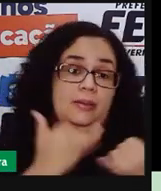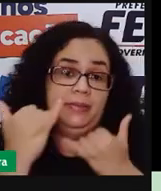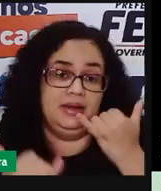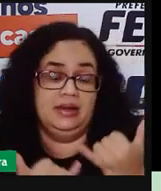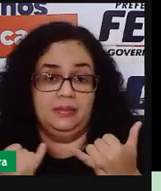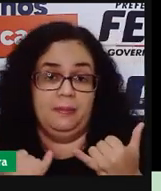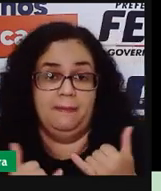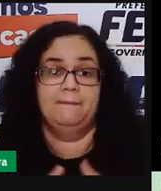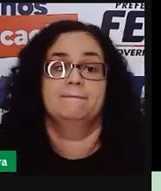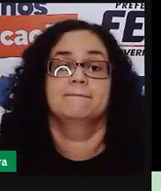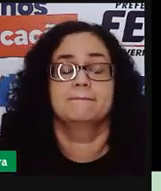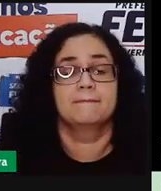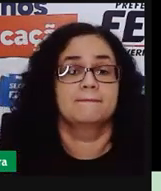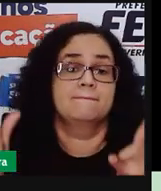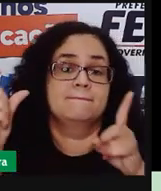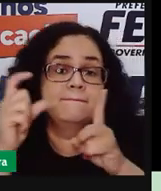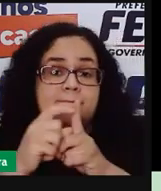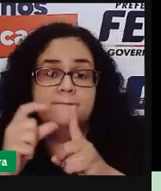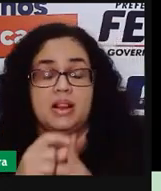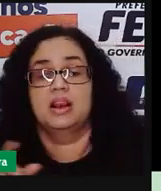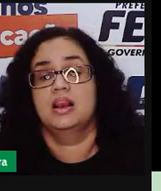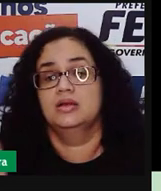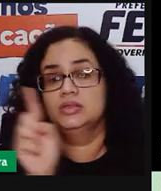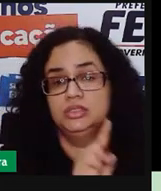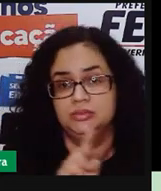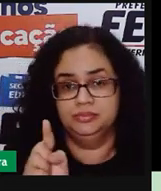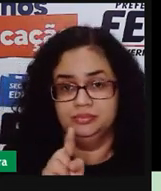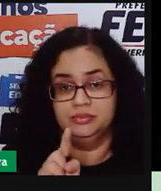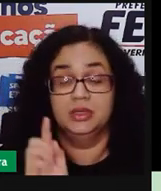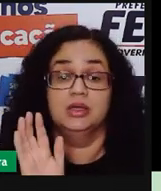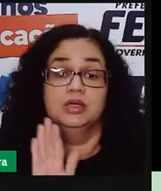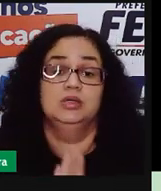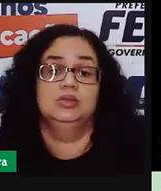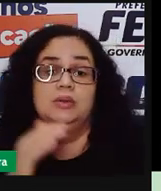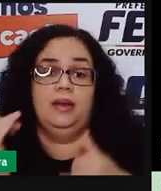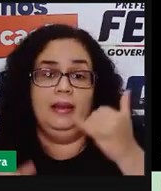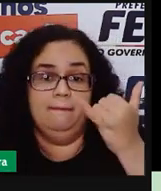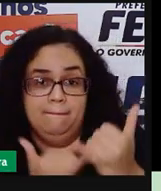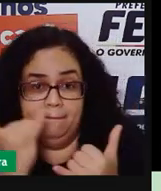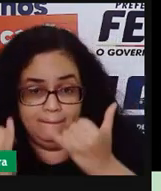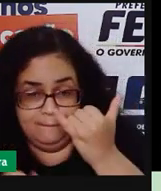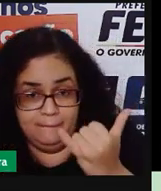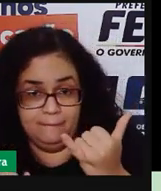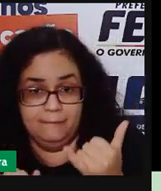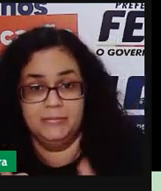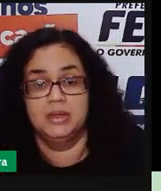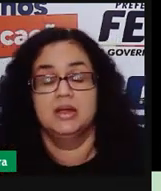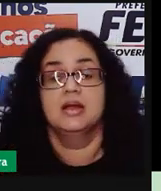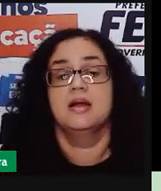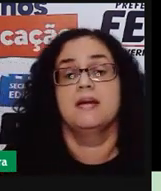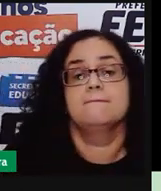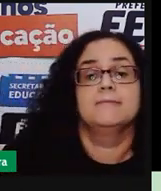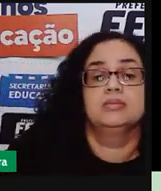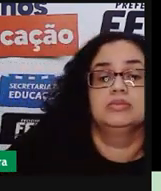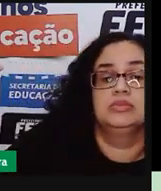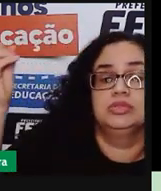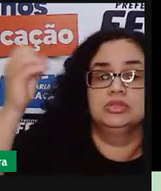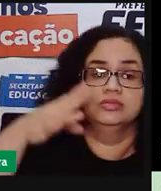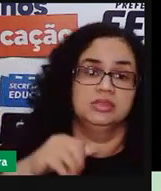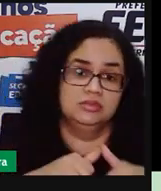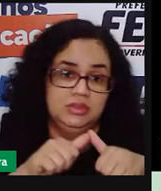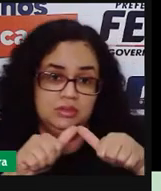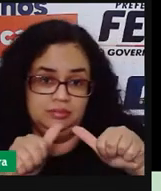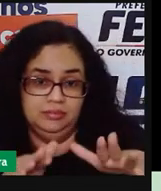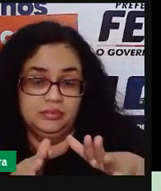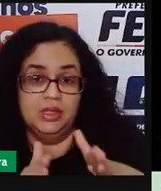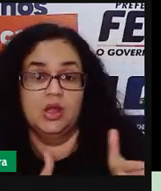Quanto mais se brinca com elas, mais novas ficam. Como a água do rio, que é água sempre